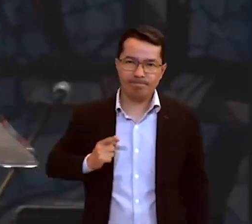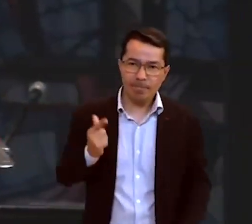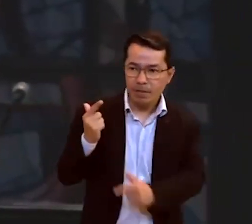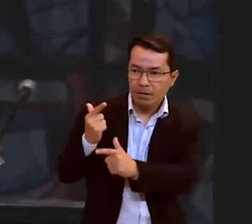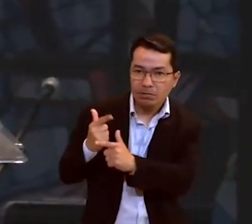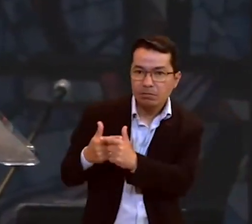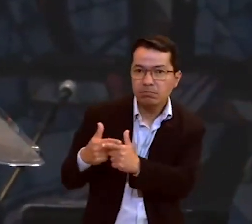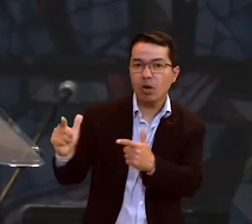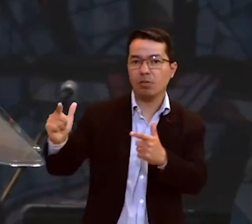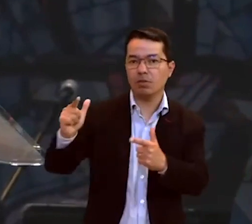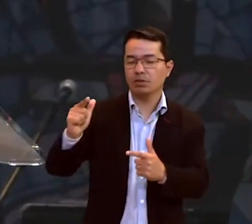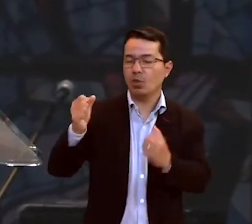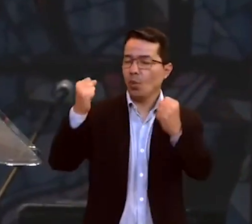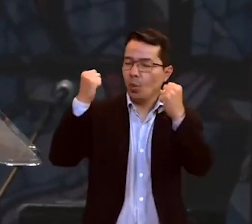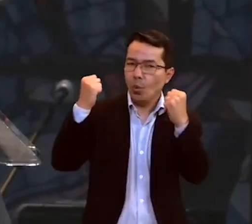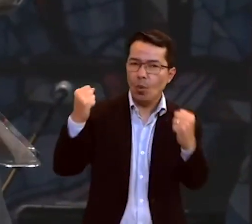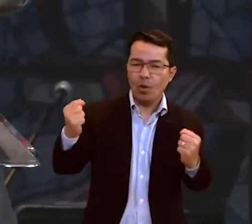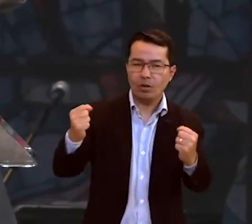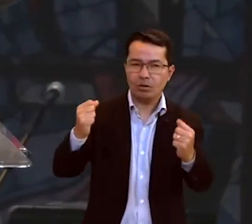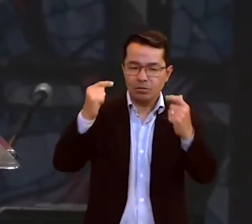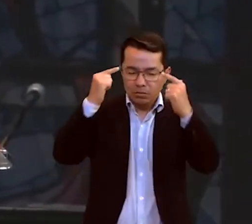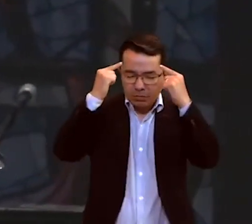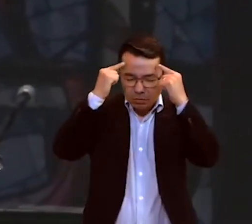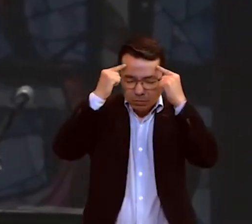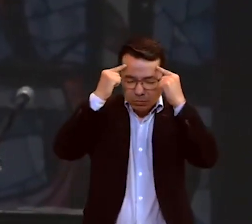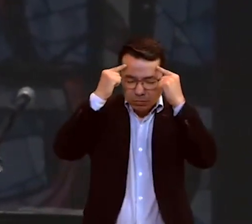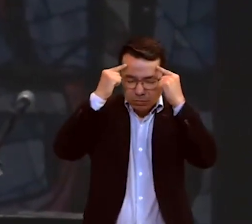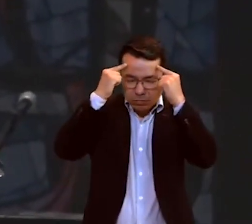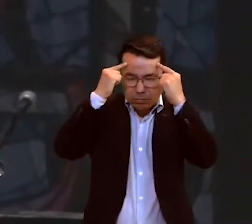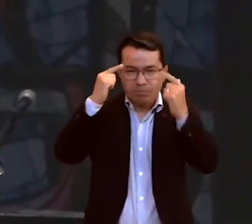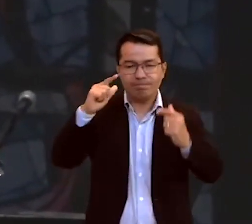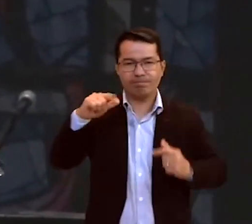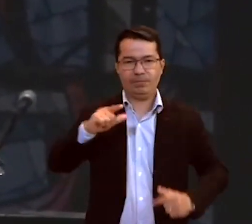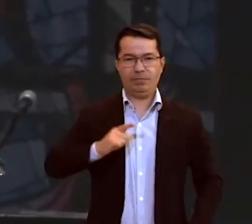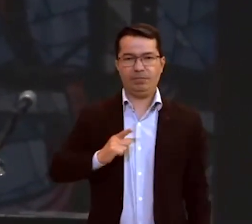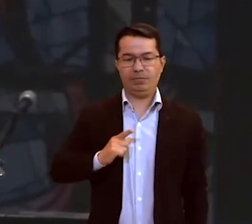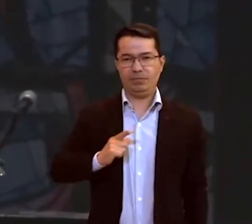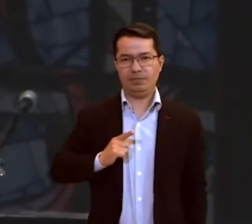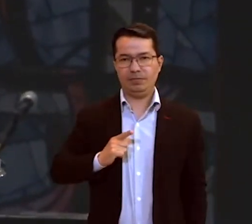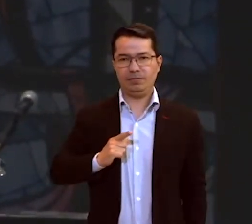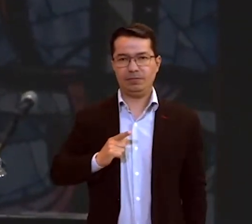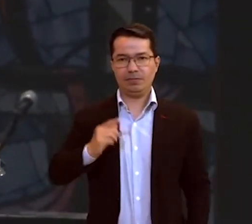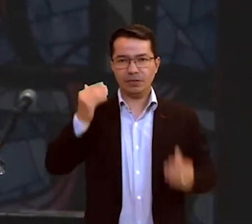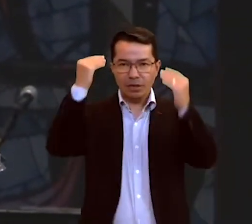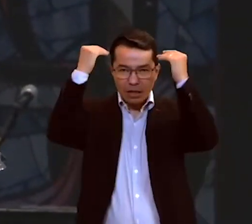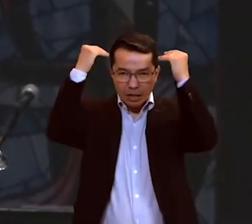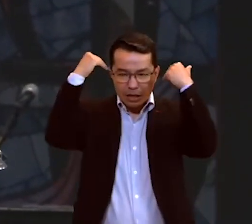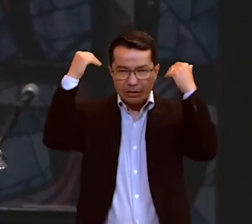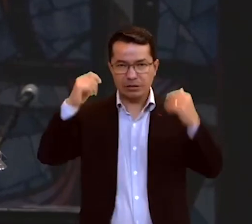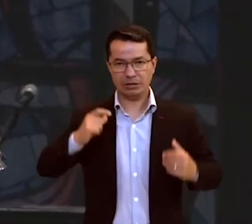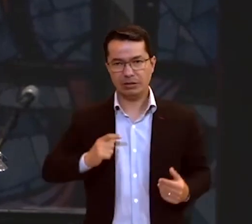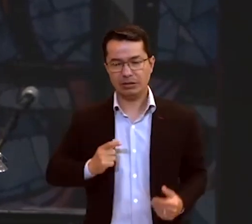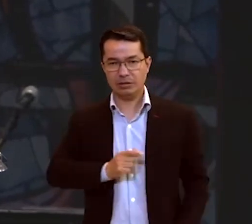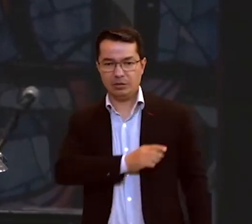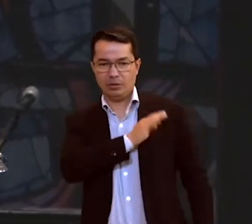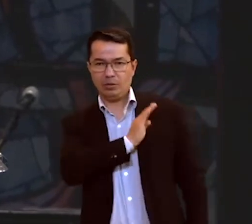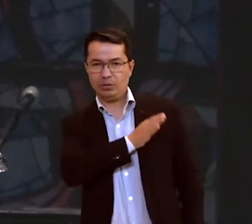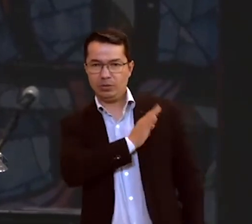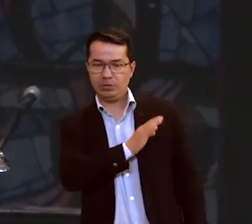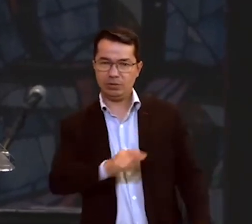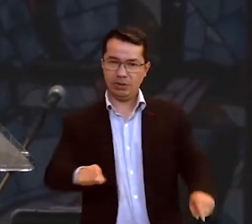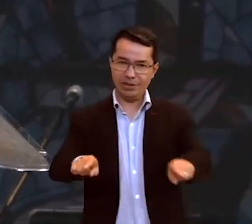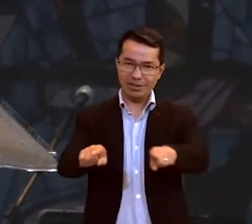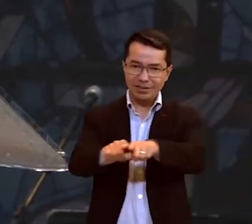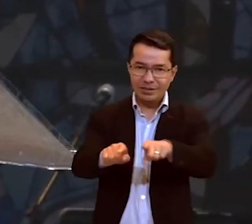problemas terríveis. E está tudo aqui, não é no físico, está na alma, está no coração. E a resposta para